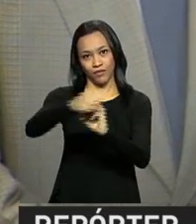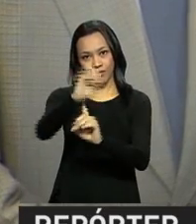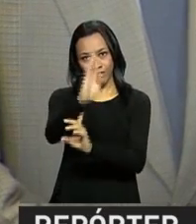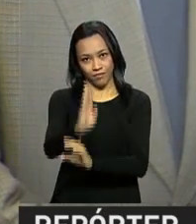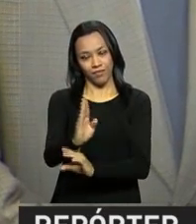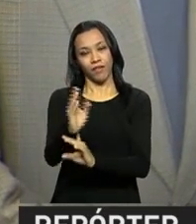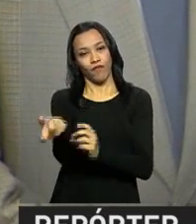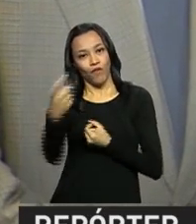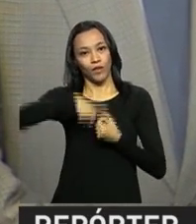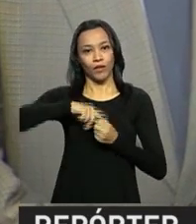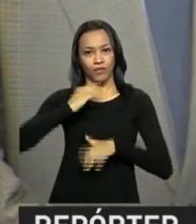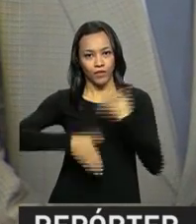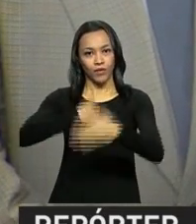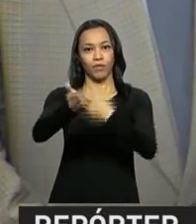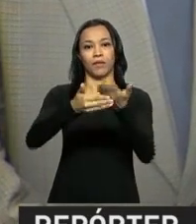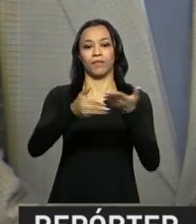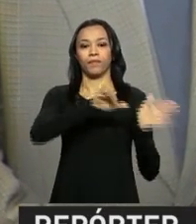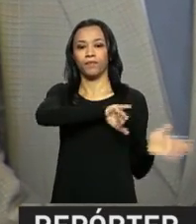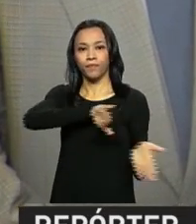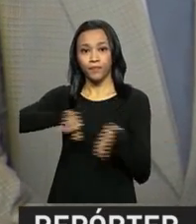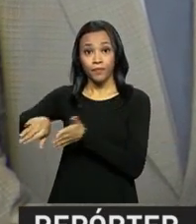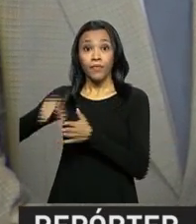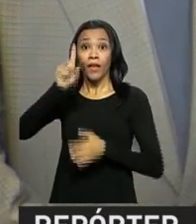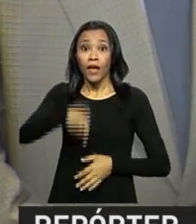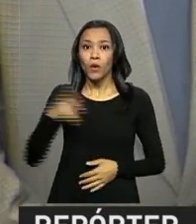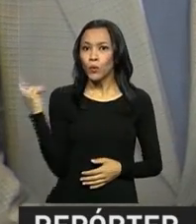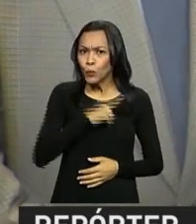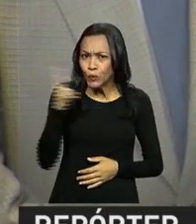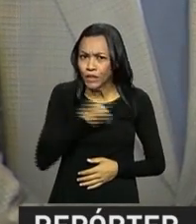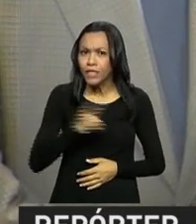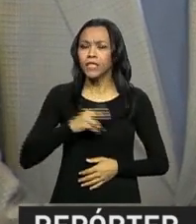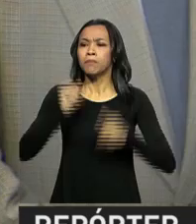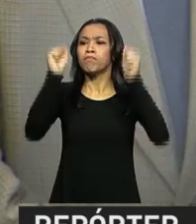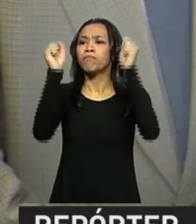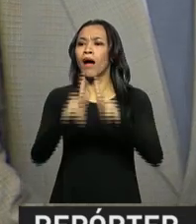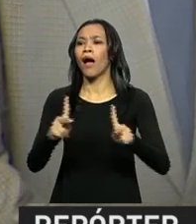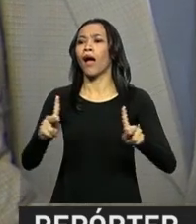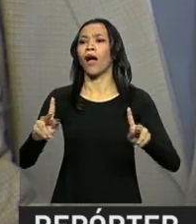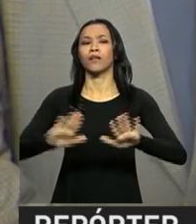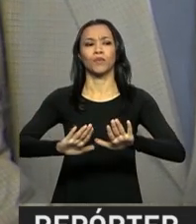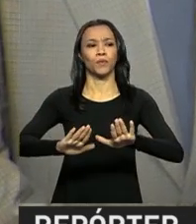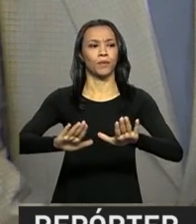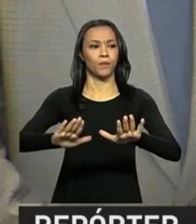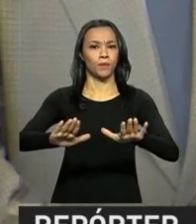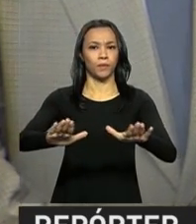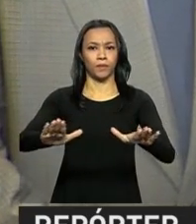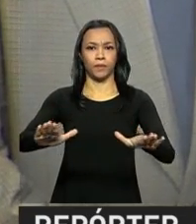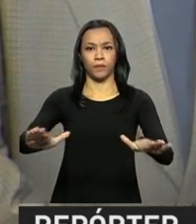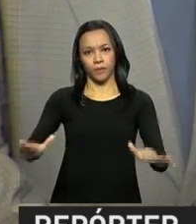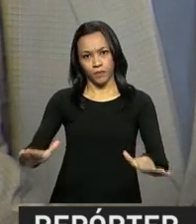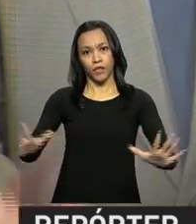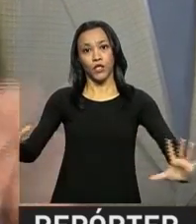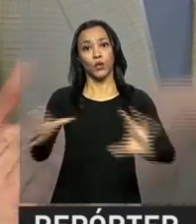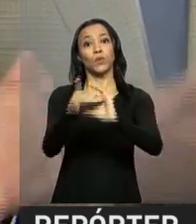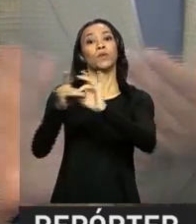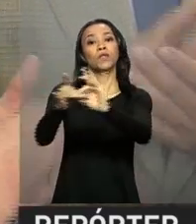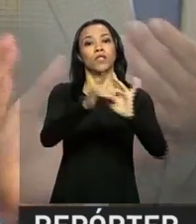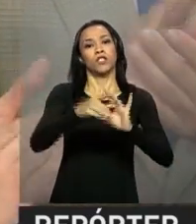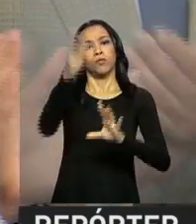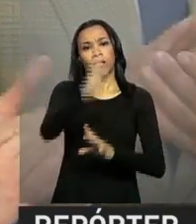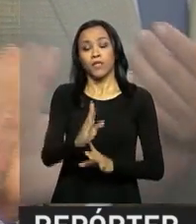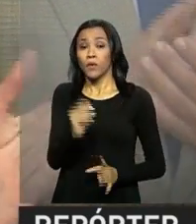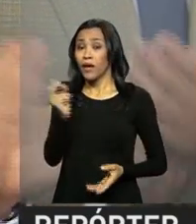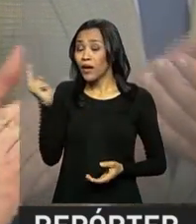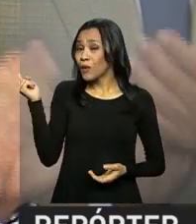É urgente pacificar a nação e unificar o Brasil. É